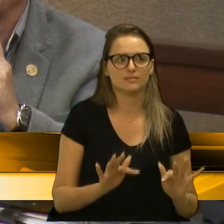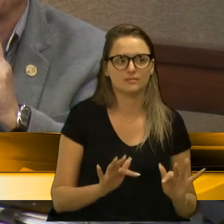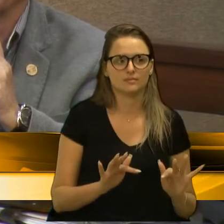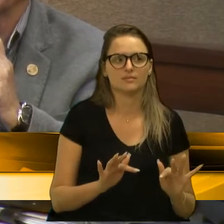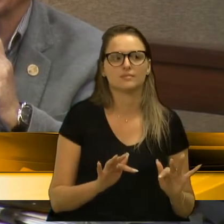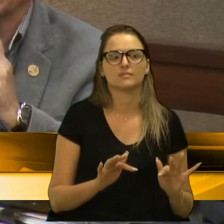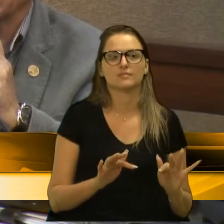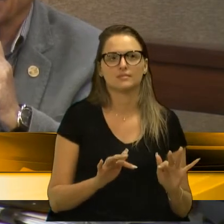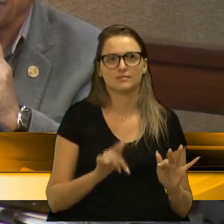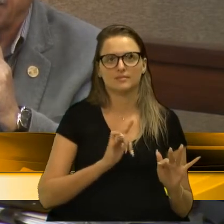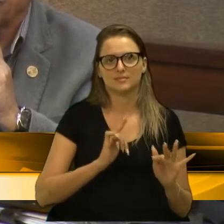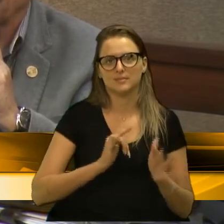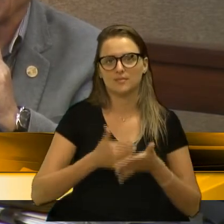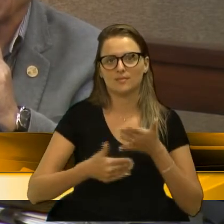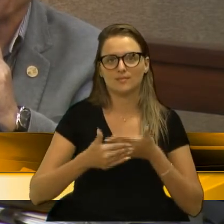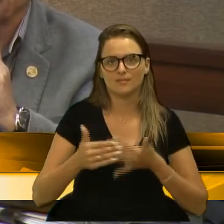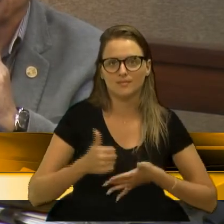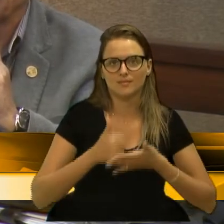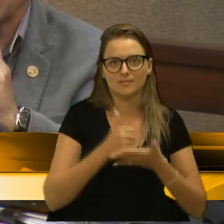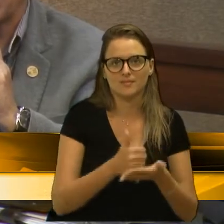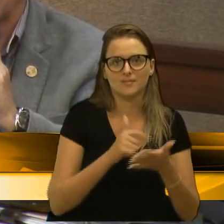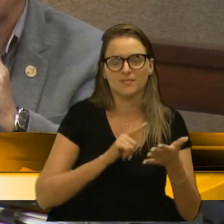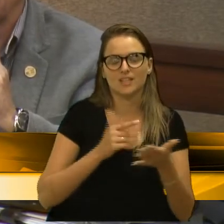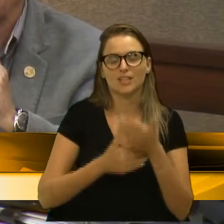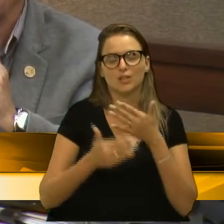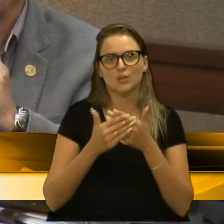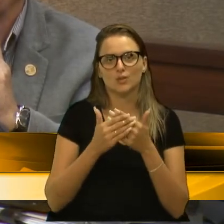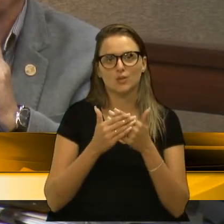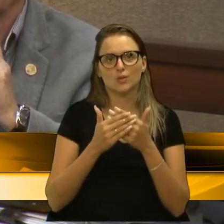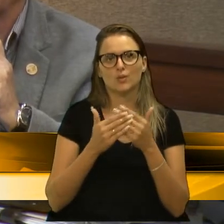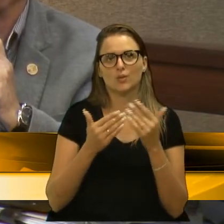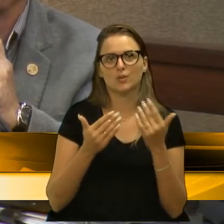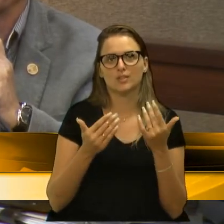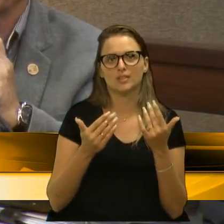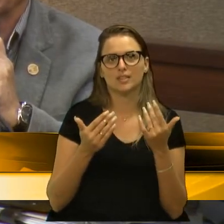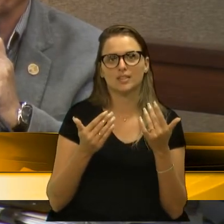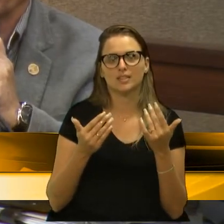através da caridade, através do olhar para o seu semelhante.